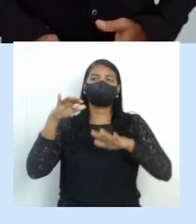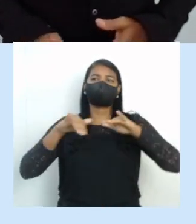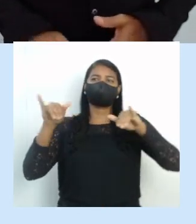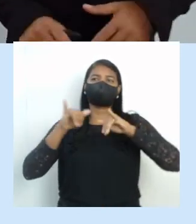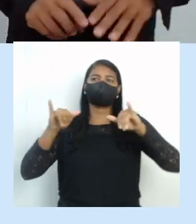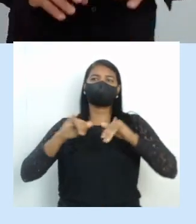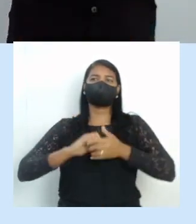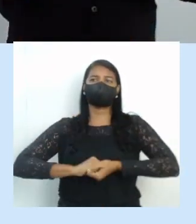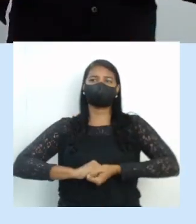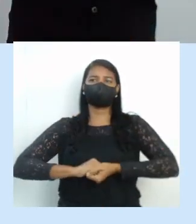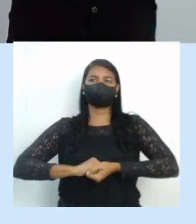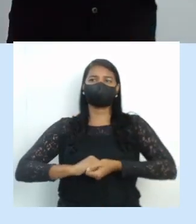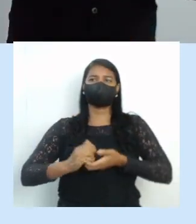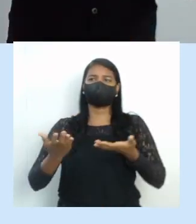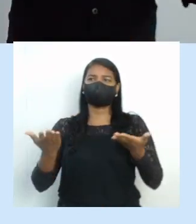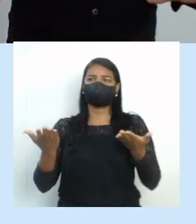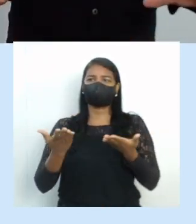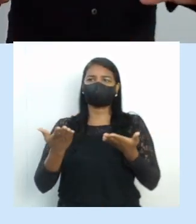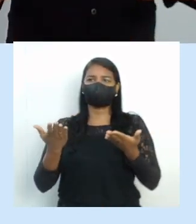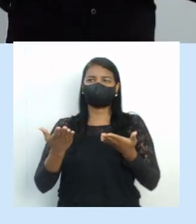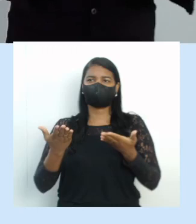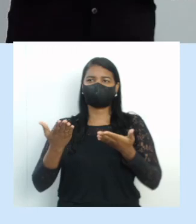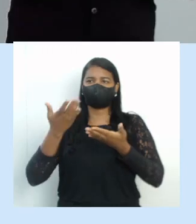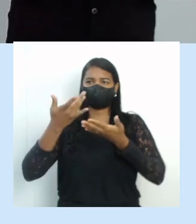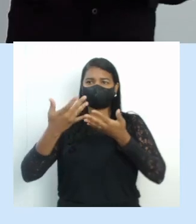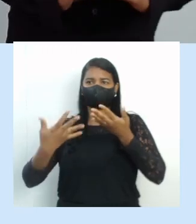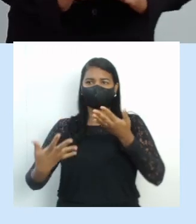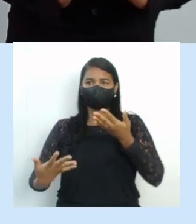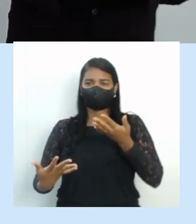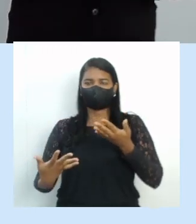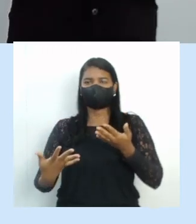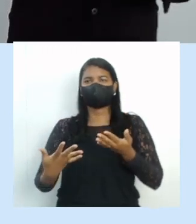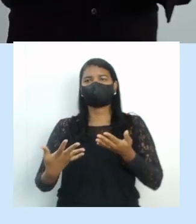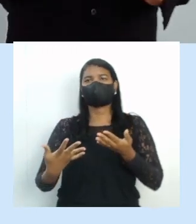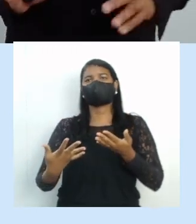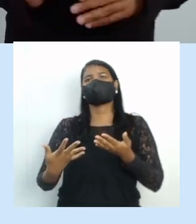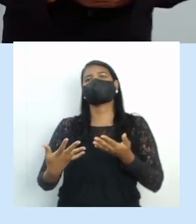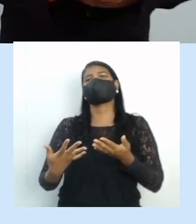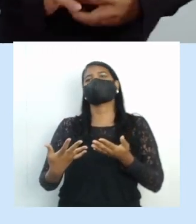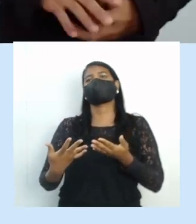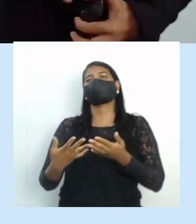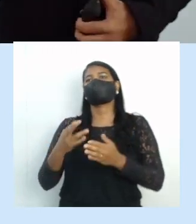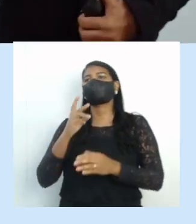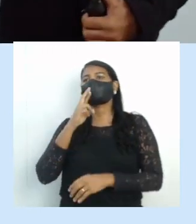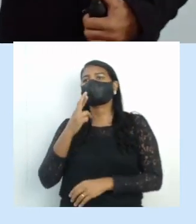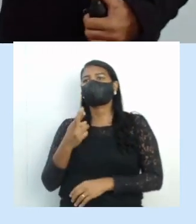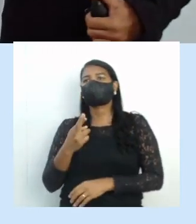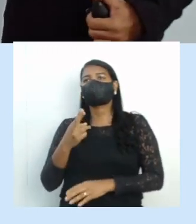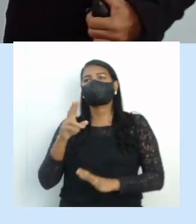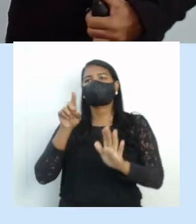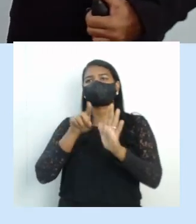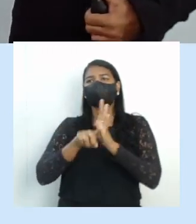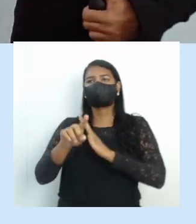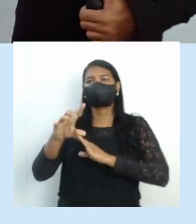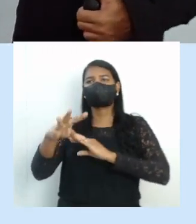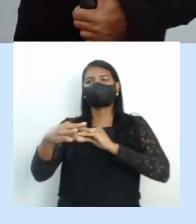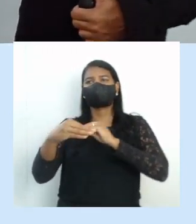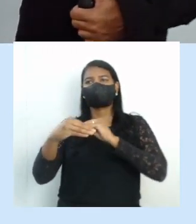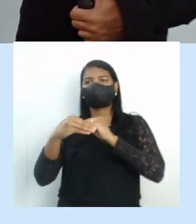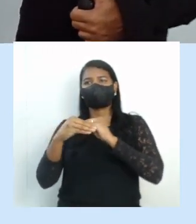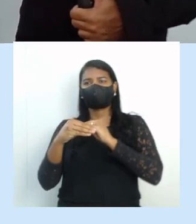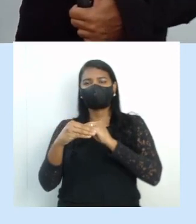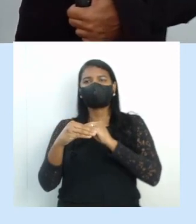informações. E agora vem dizendo o seguinte, bora assinalar a alternativa que vai completar